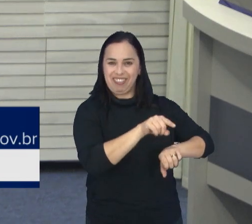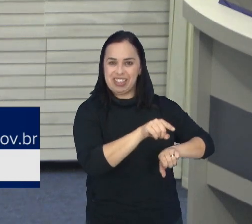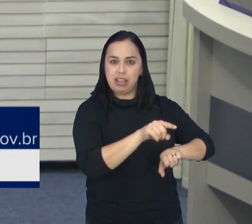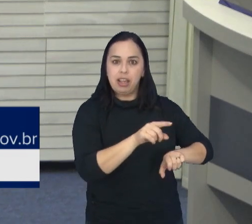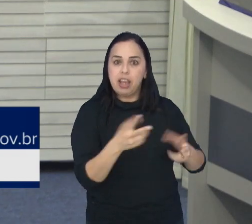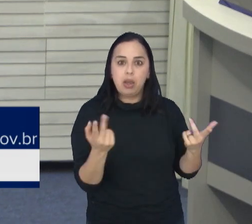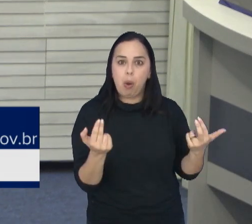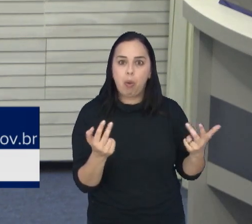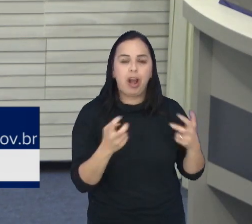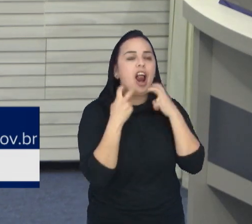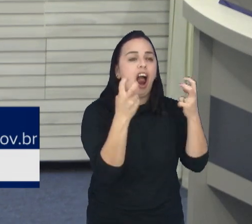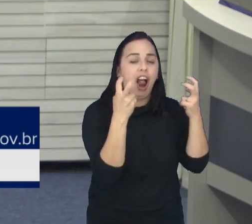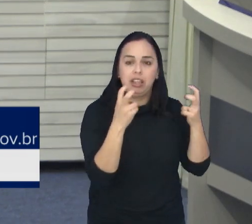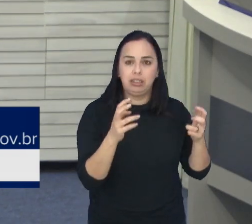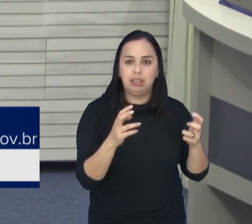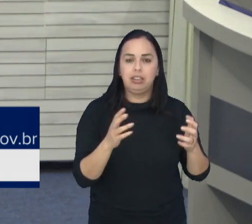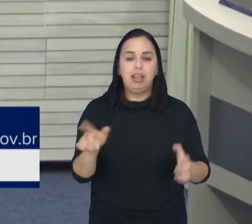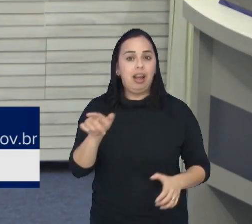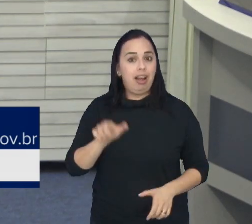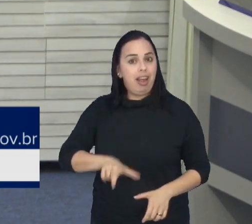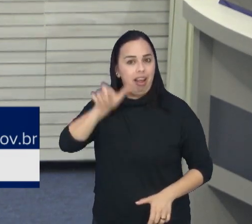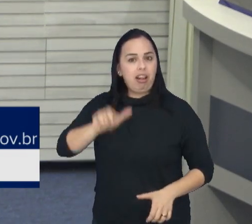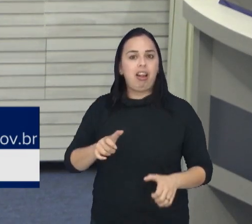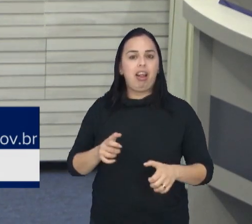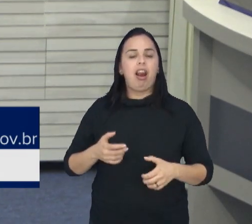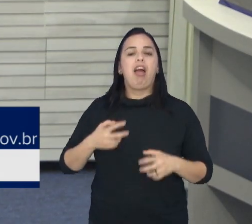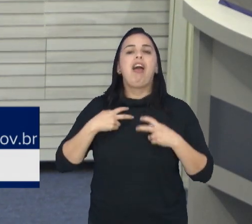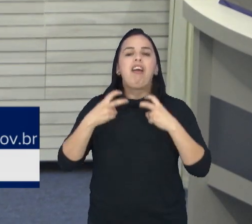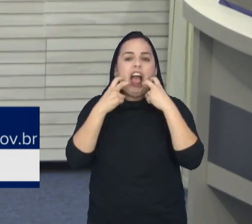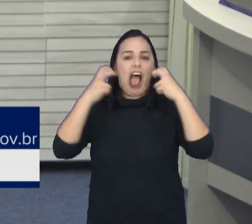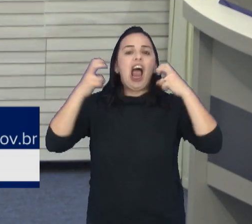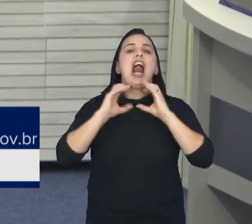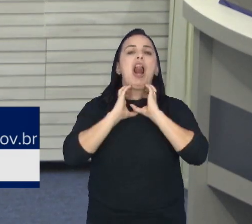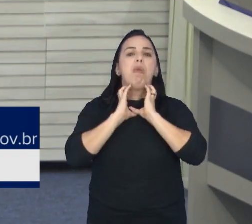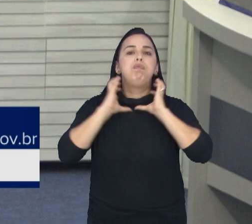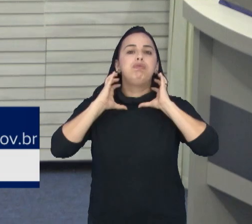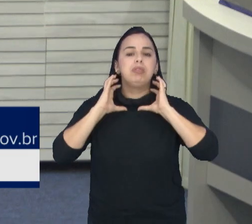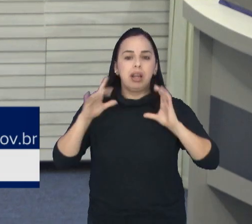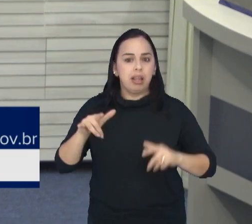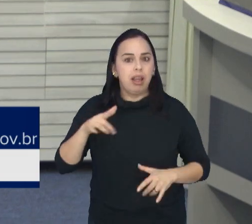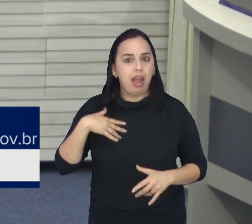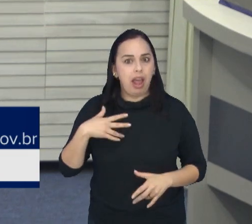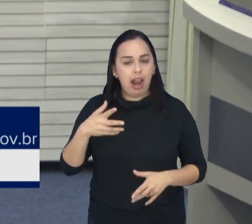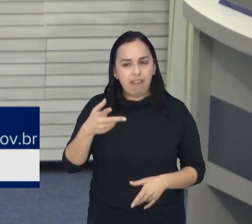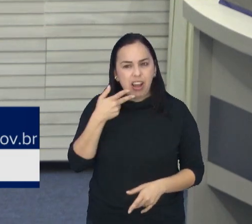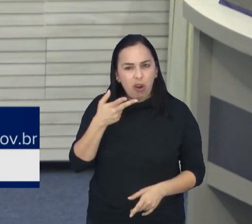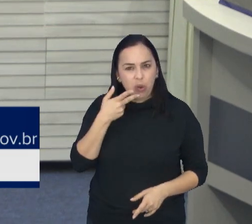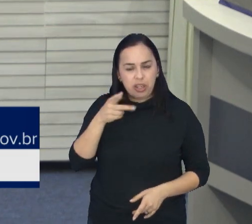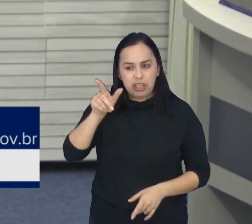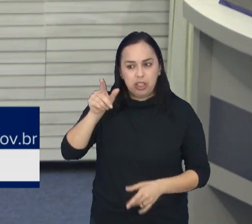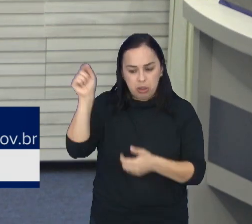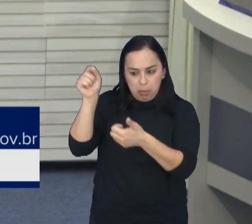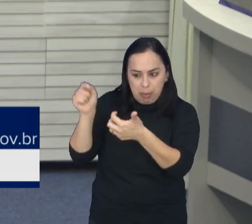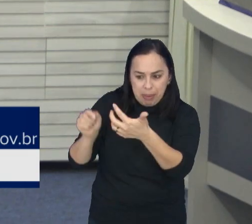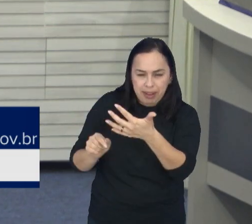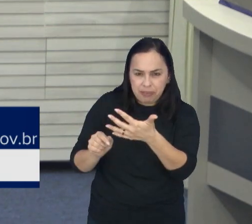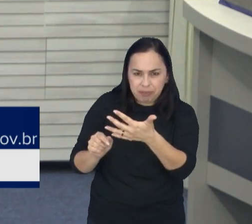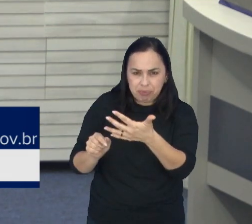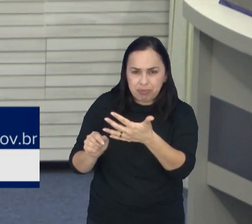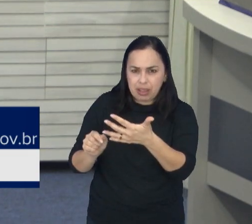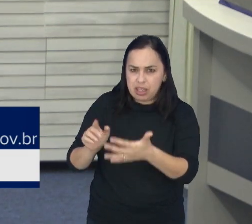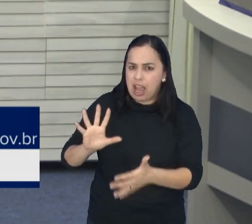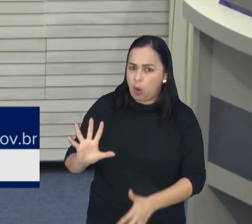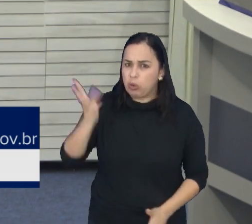pescoço. Se no governo que eu participei, se tudo que ela falou foi aplicado, que eu não me lembro, eu estava